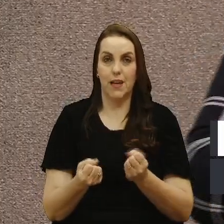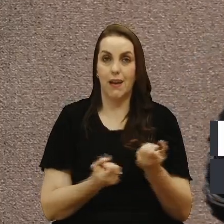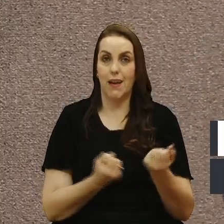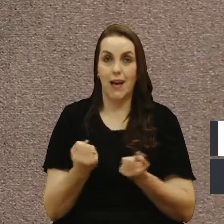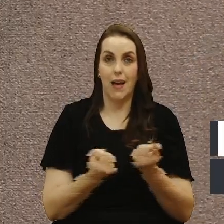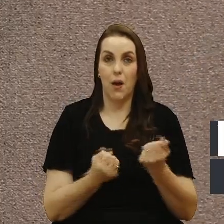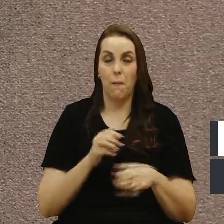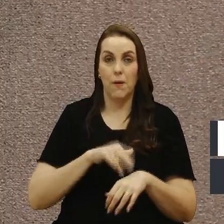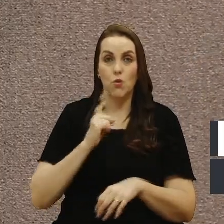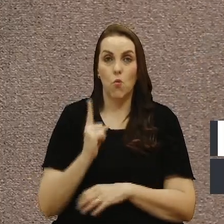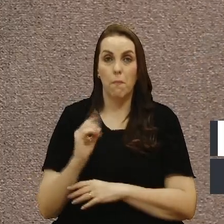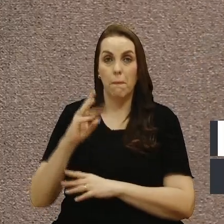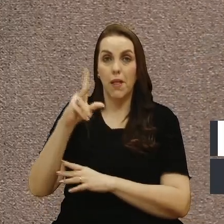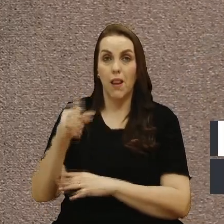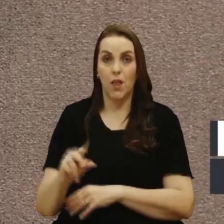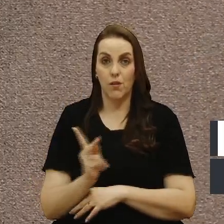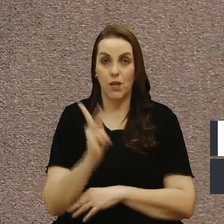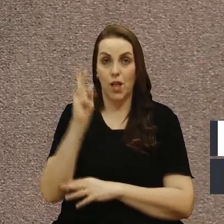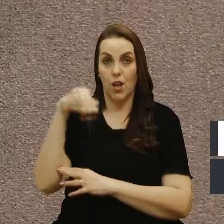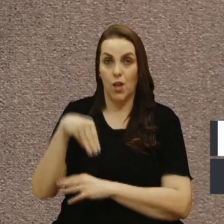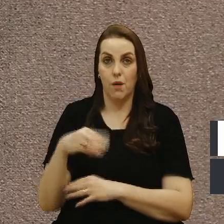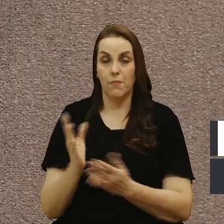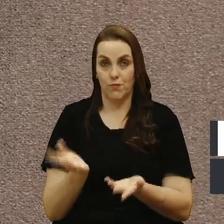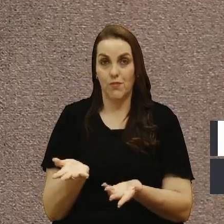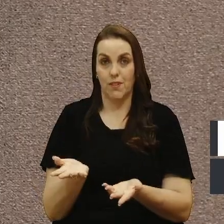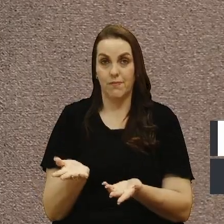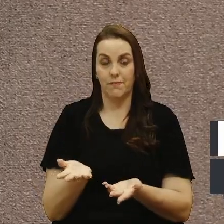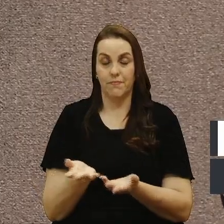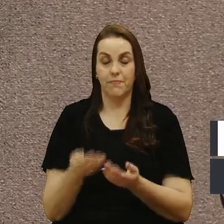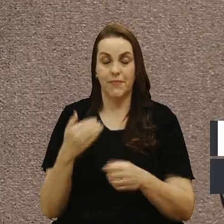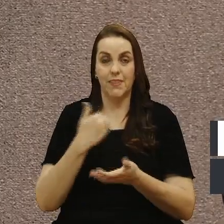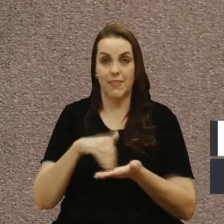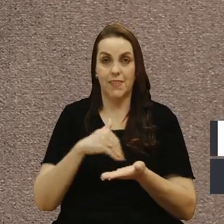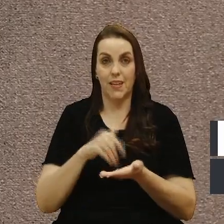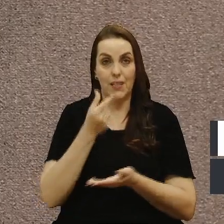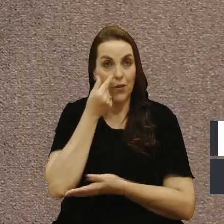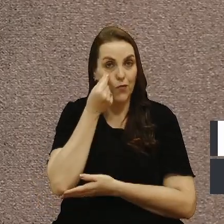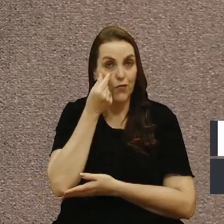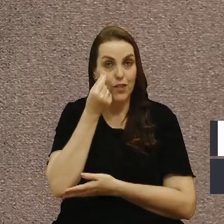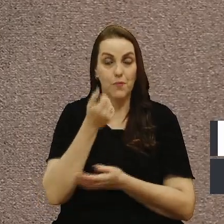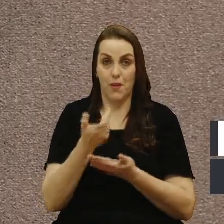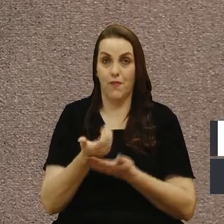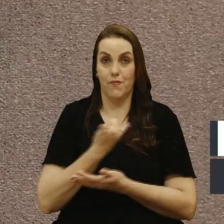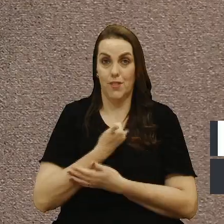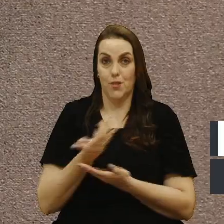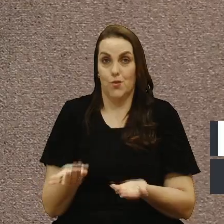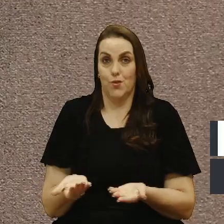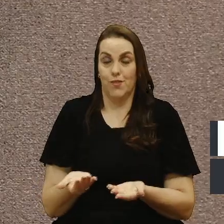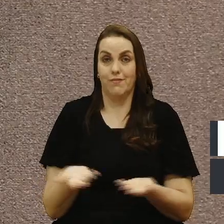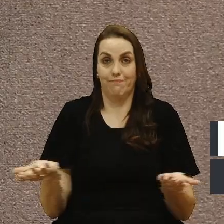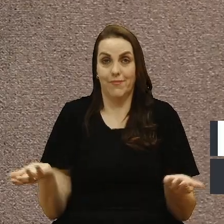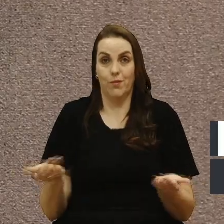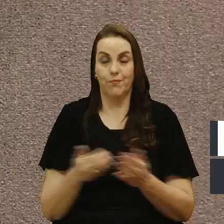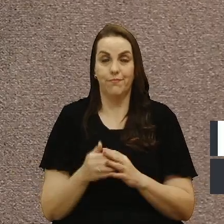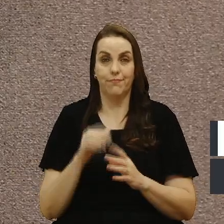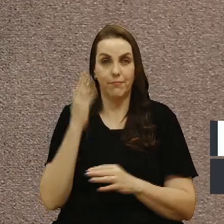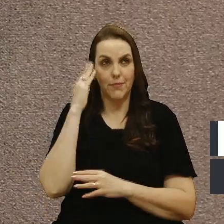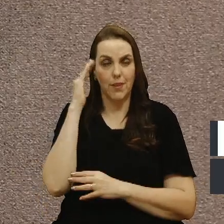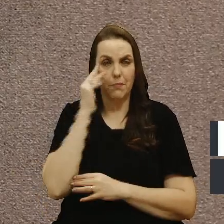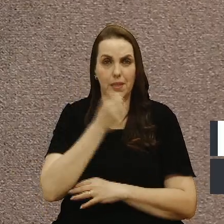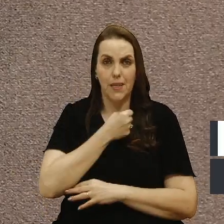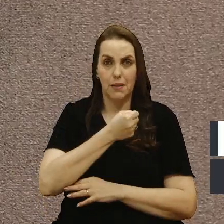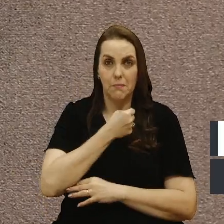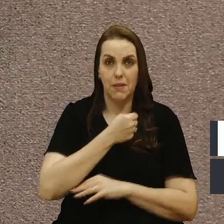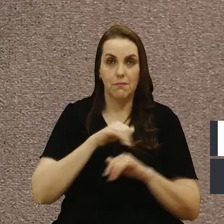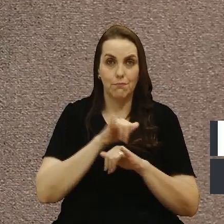de quilômetros rodados, como o secretário Frisso me comentou na última semana. Então, logo tomei conhecimento dessa situação por parte da imprensa, liguei para